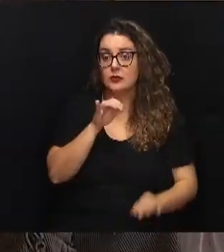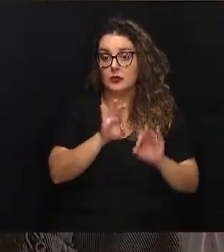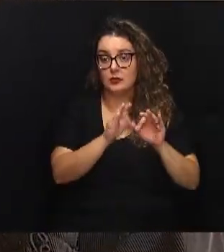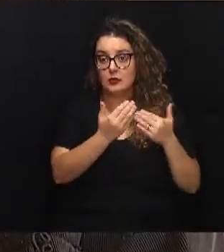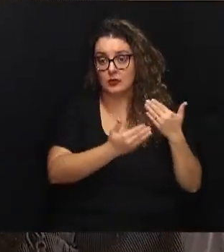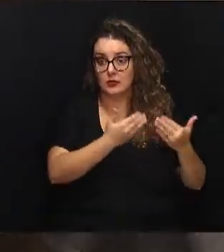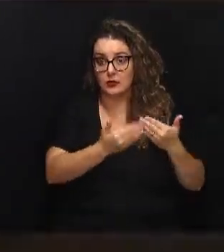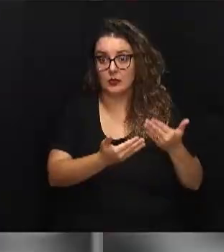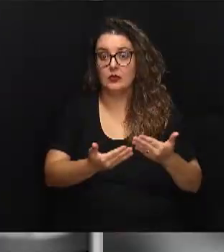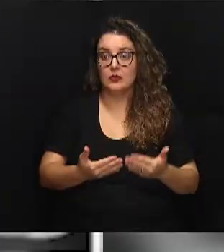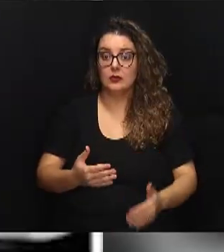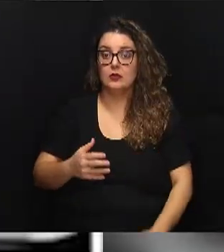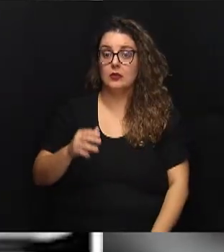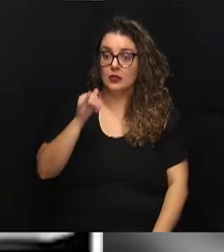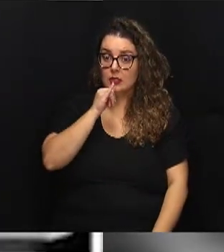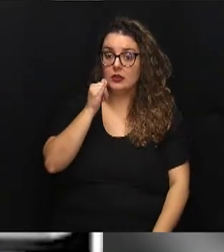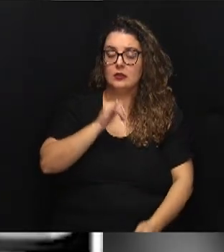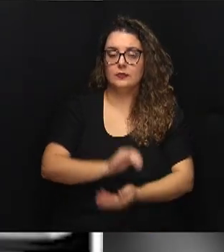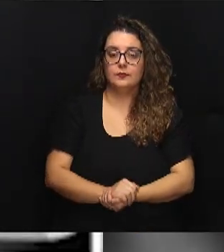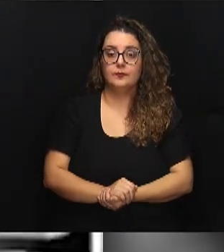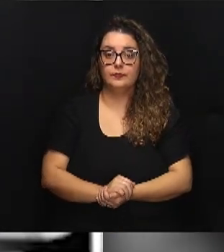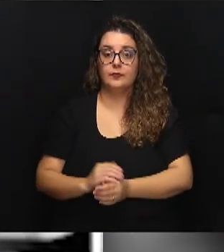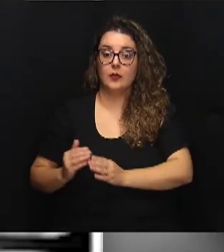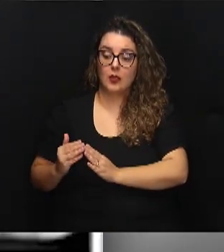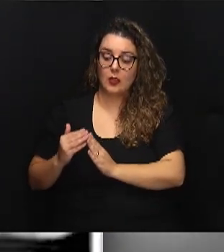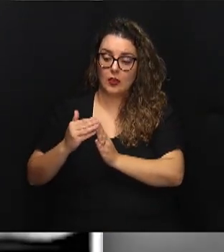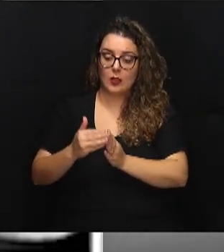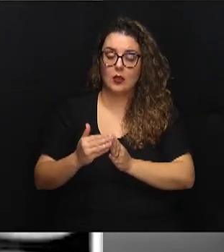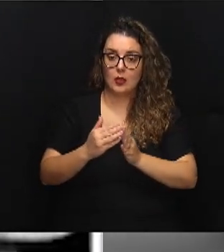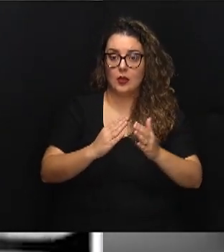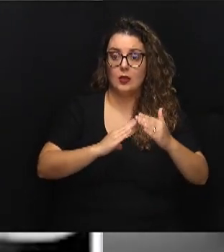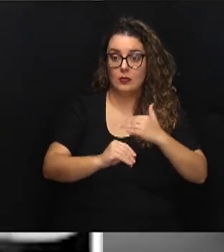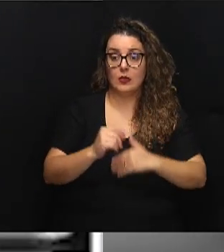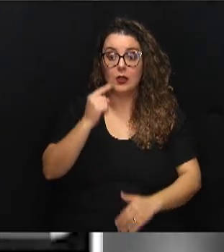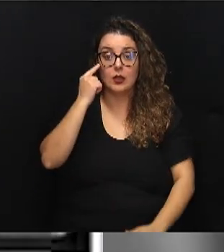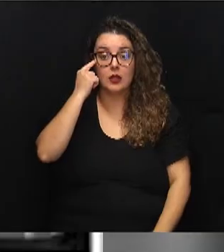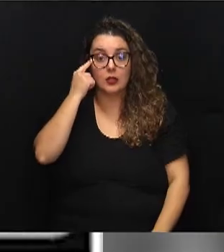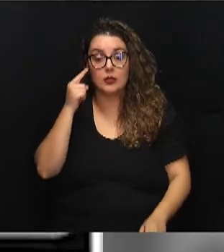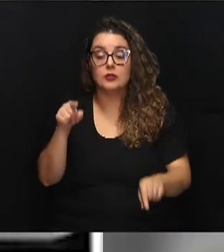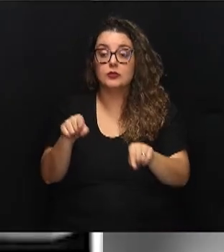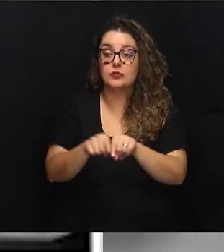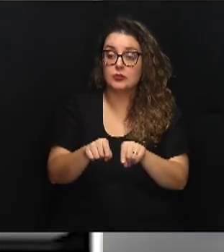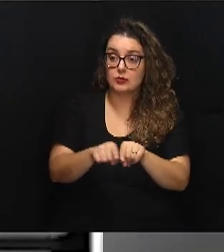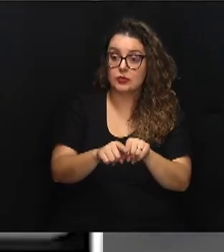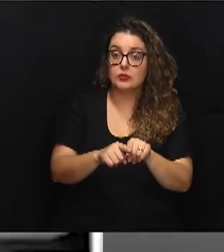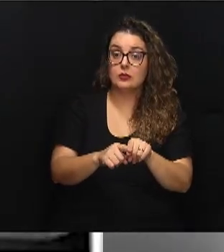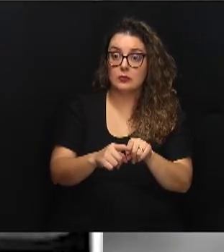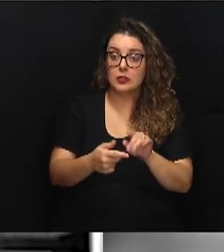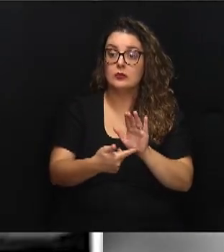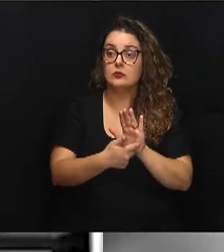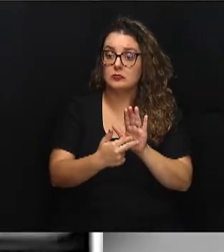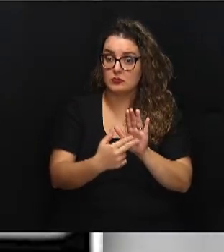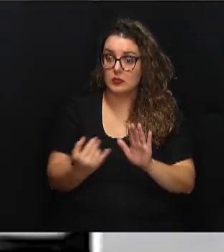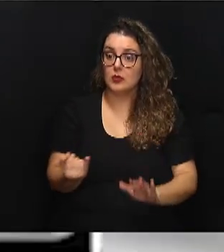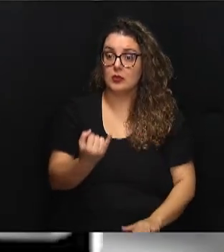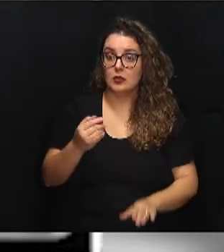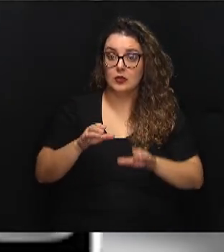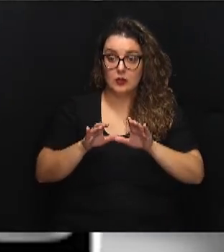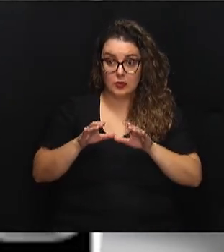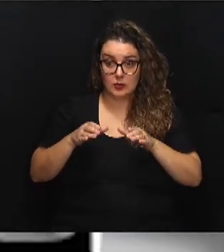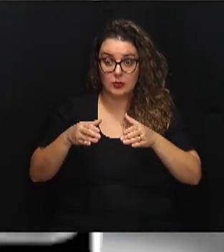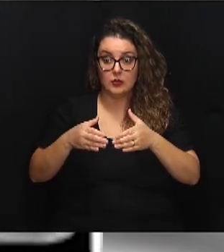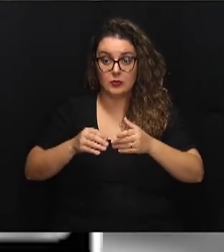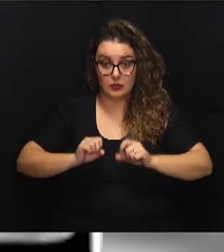de imigrantes italianos. A chegada de imigrantes japoneses também foi significativa, com grupos que